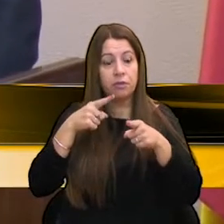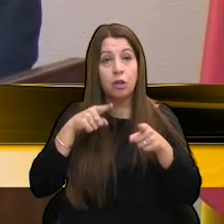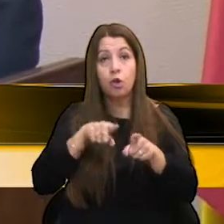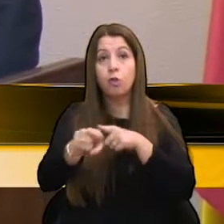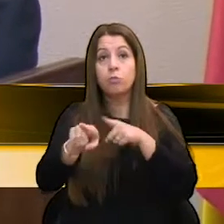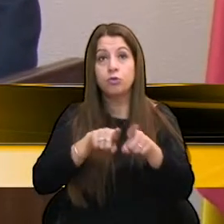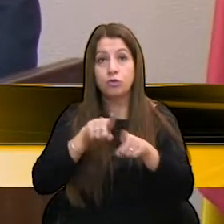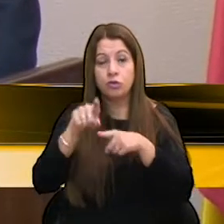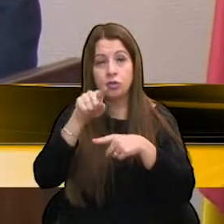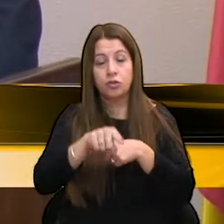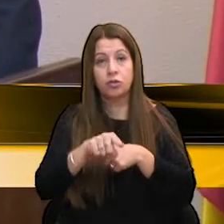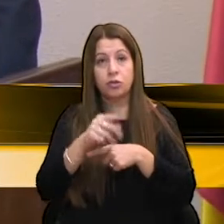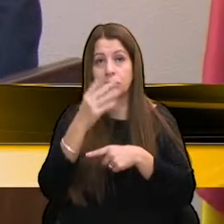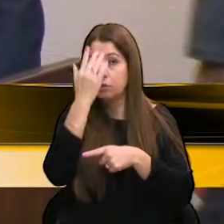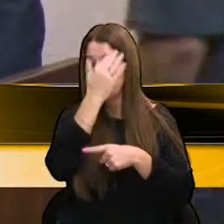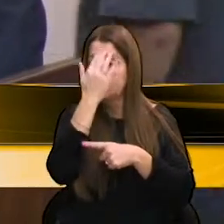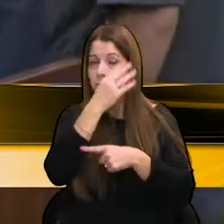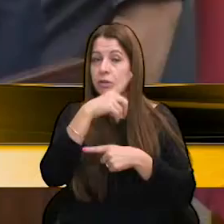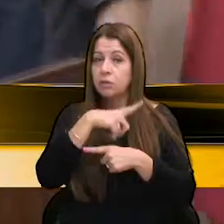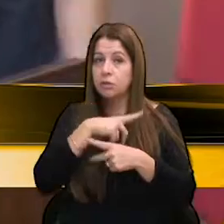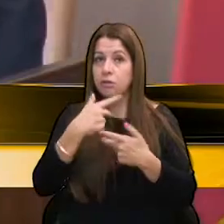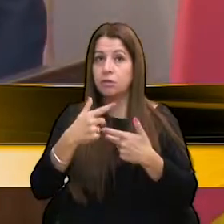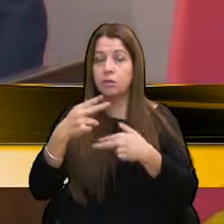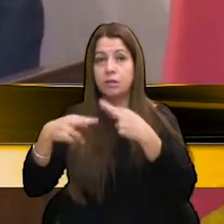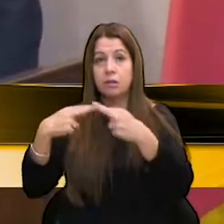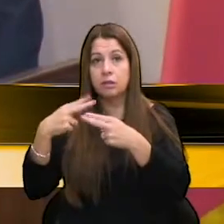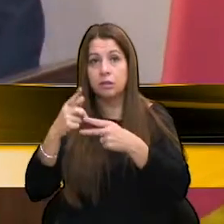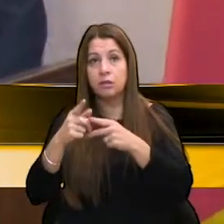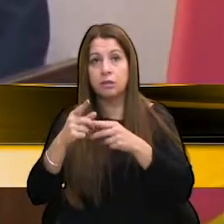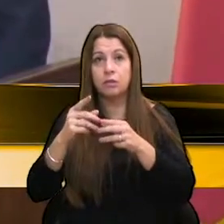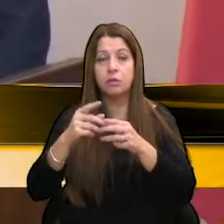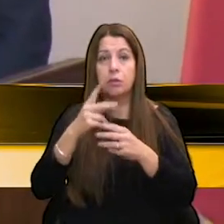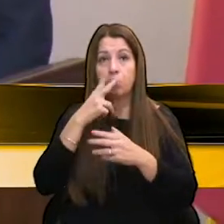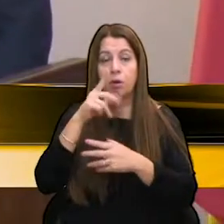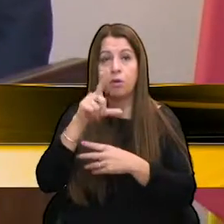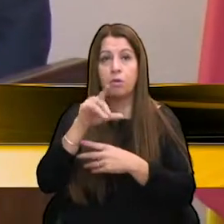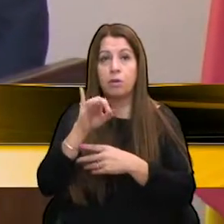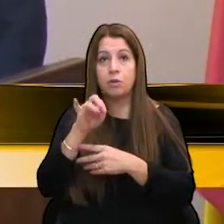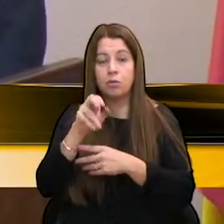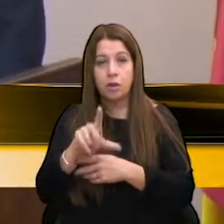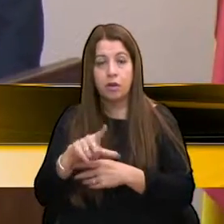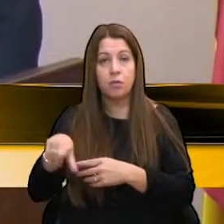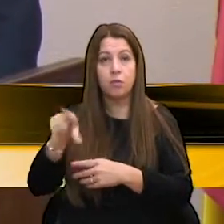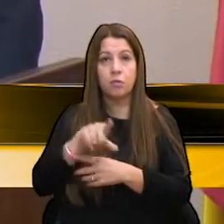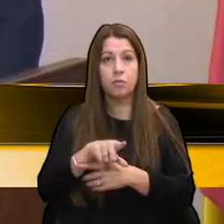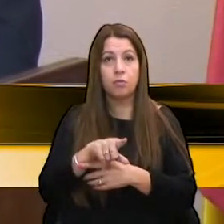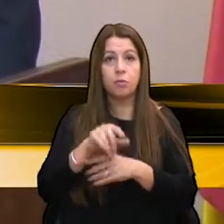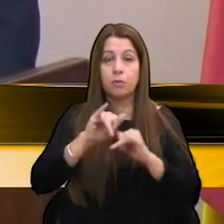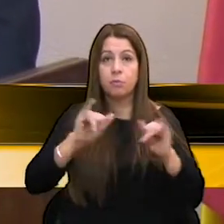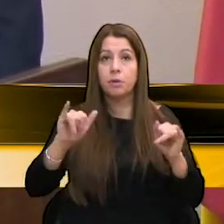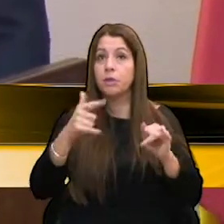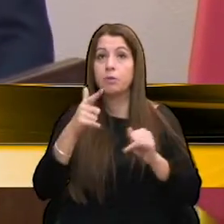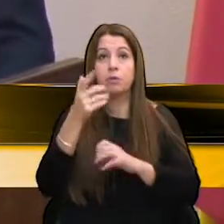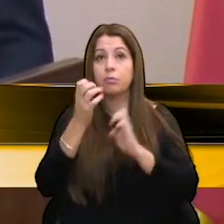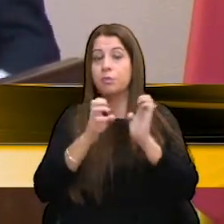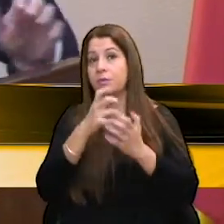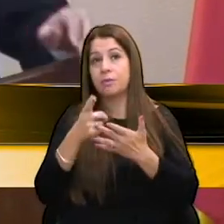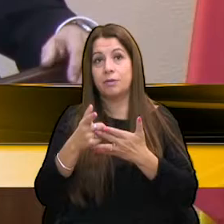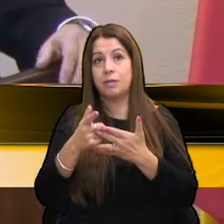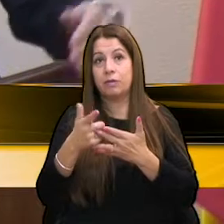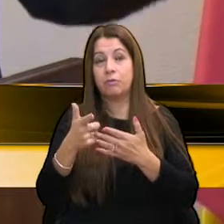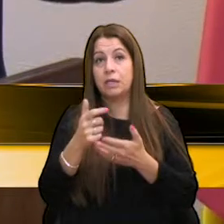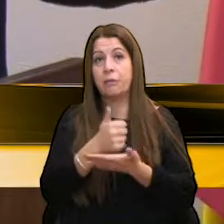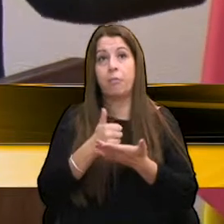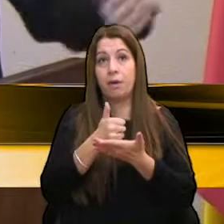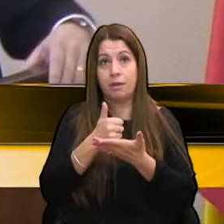vereadora Diló, que nós aqui da Serra temos em relação a outras, como o litoral, a Campanha, as Missões, por exemplo, que não tem um parque industrial, que não possui essa